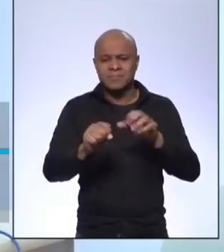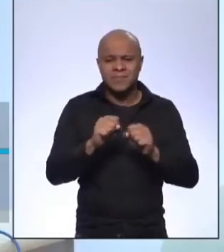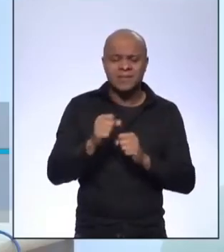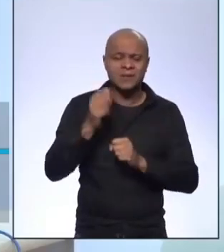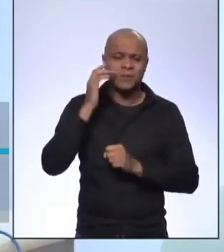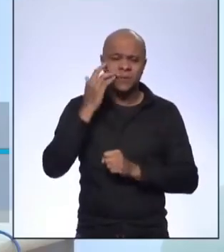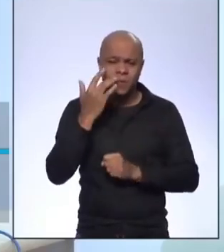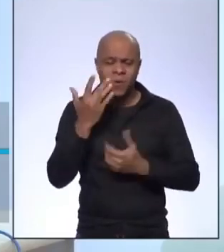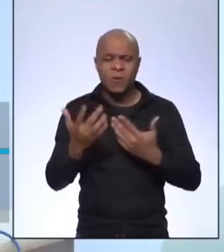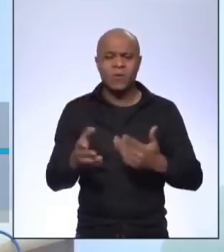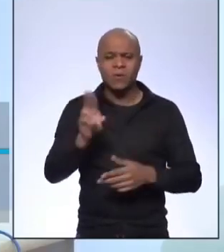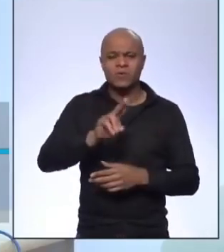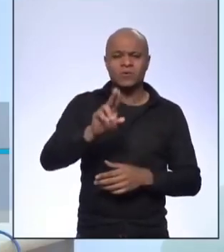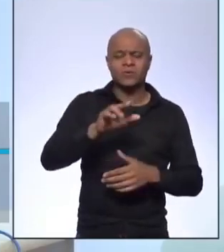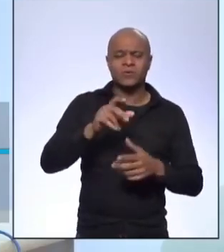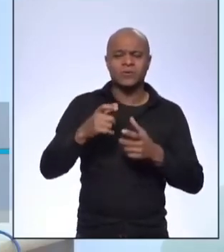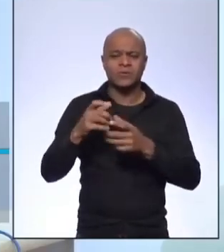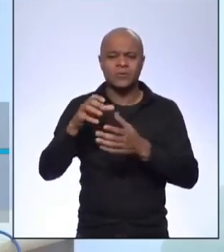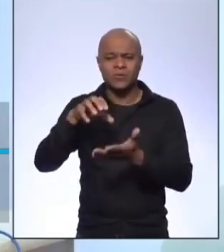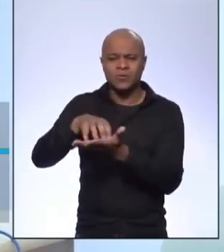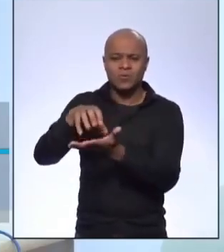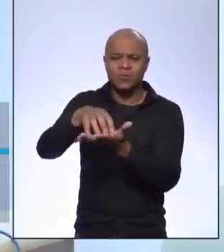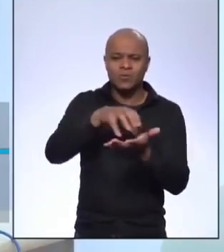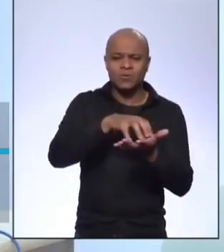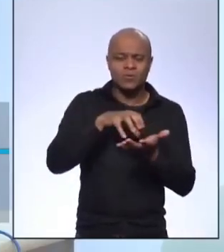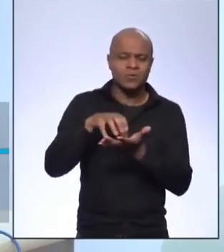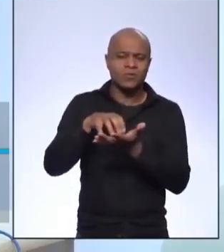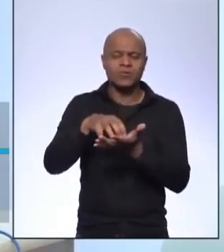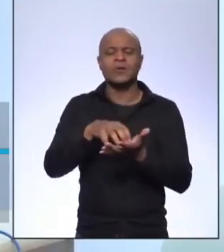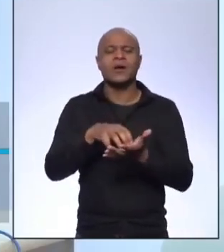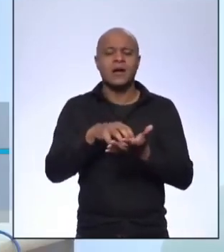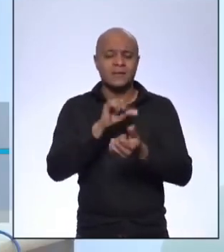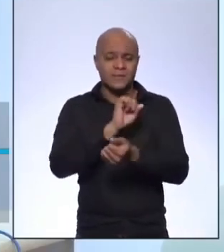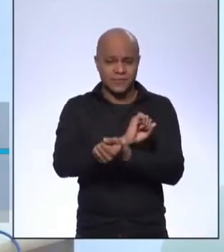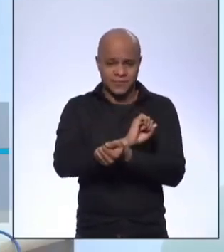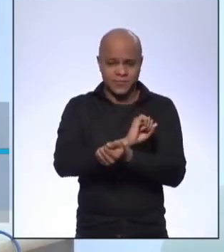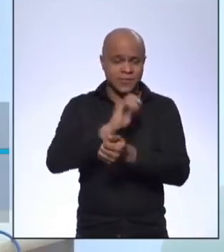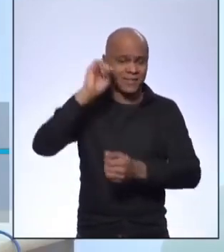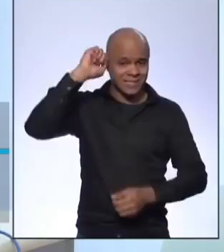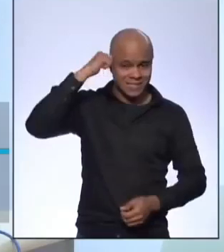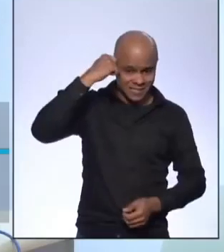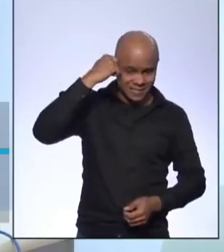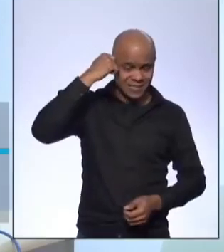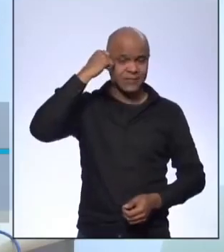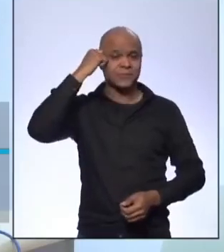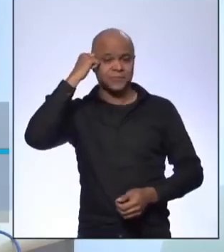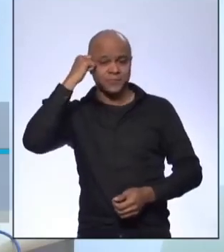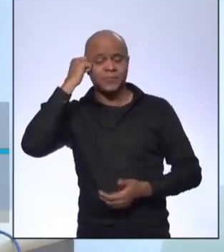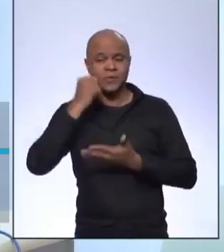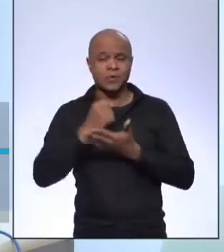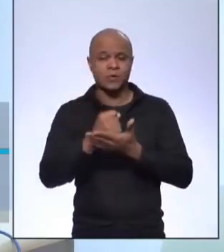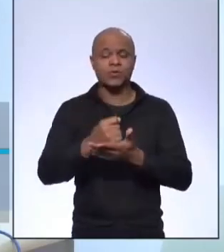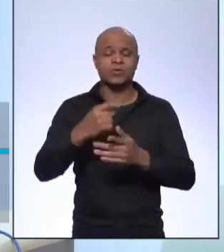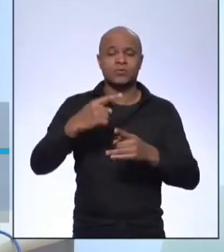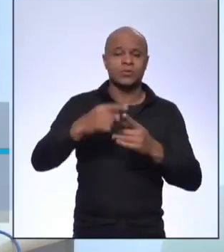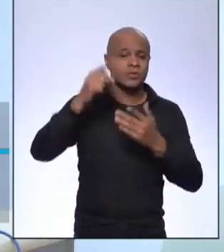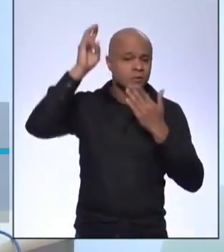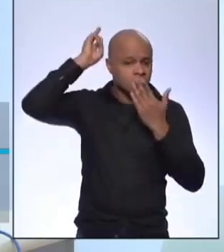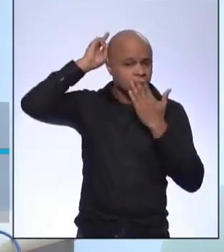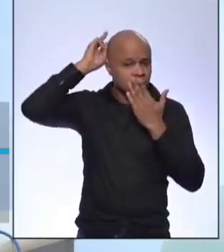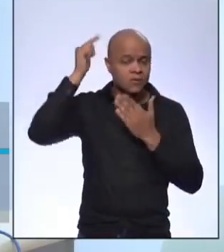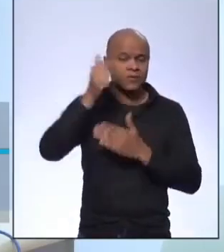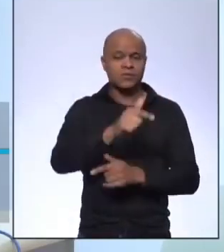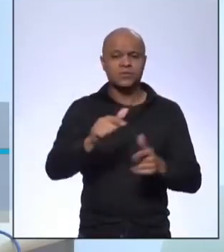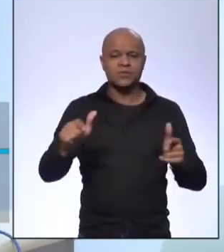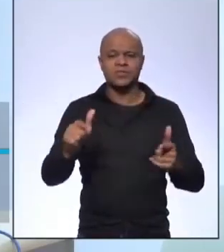América colonial a mão de obra do negro africano que foi trazido para cá para ser escravizado porque o indígena ou não era bom